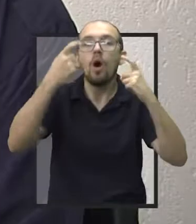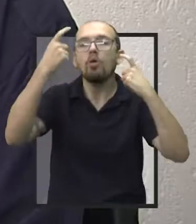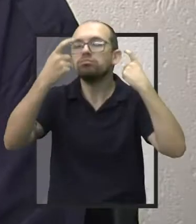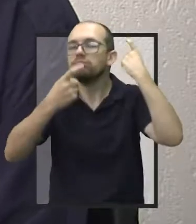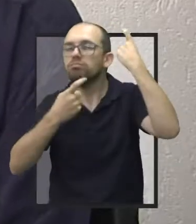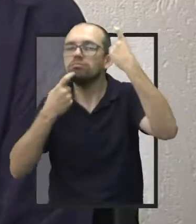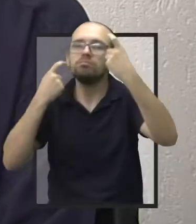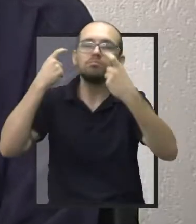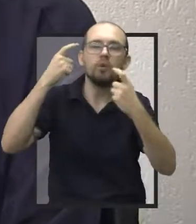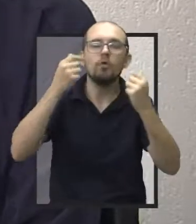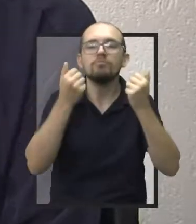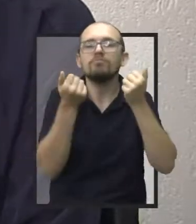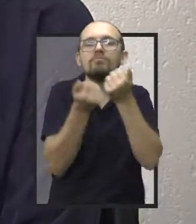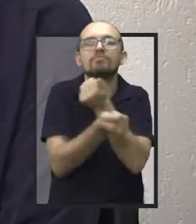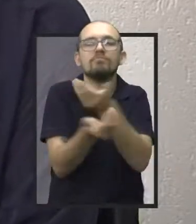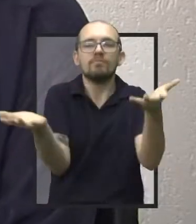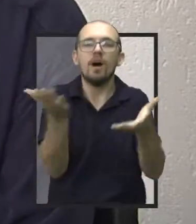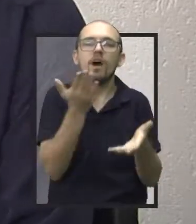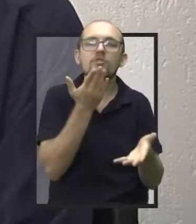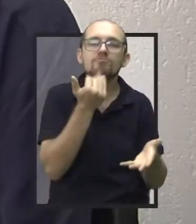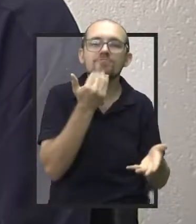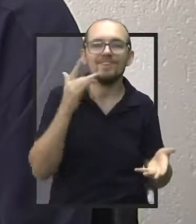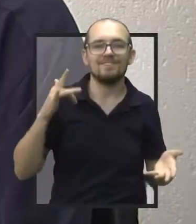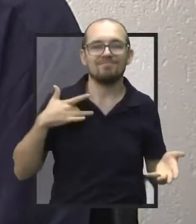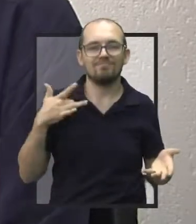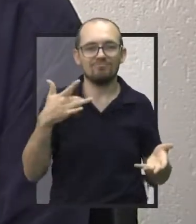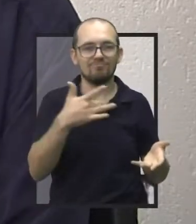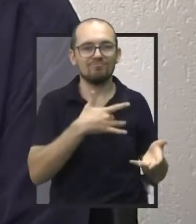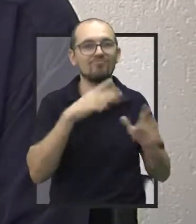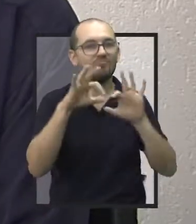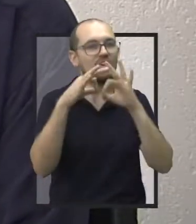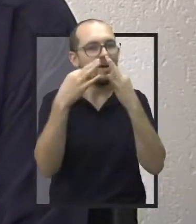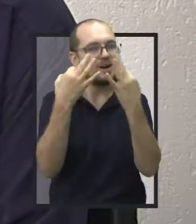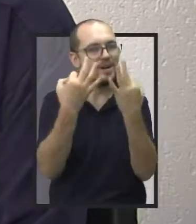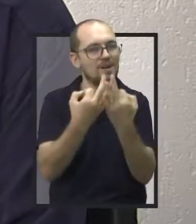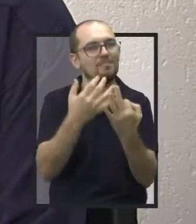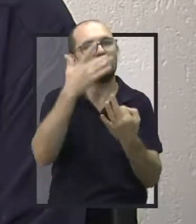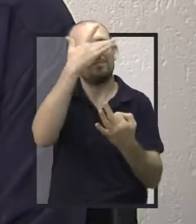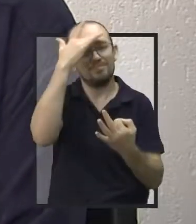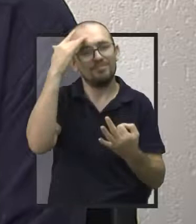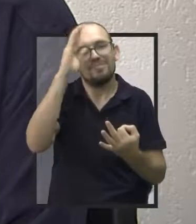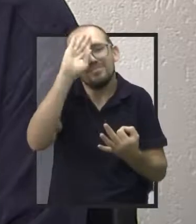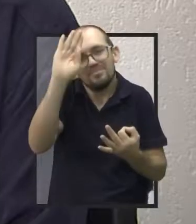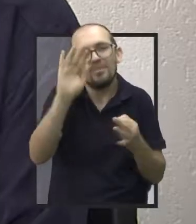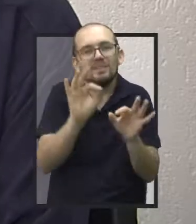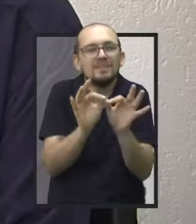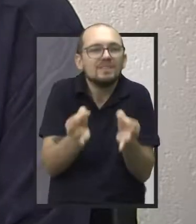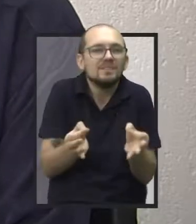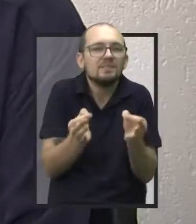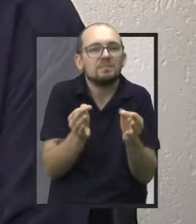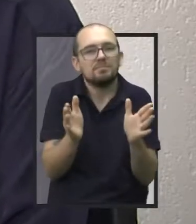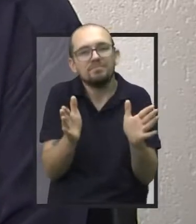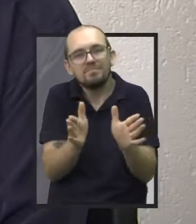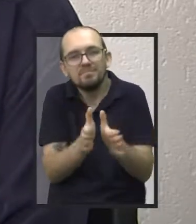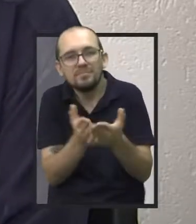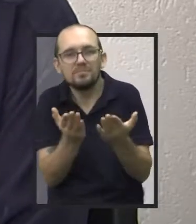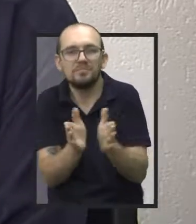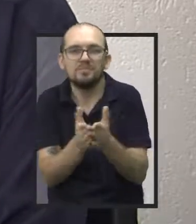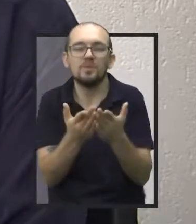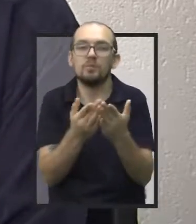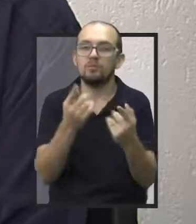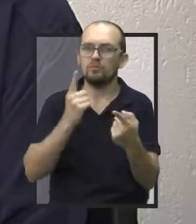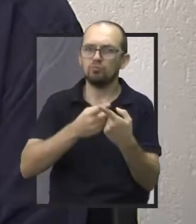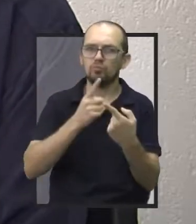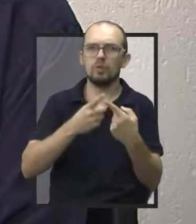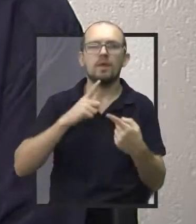é com a alimentação das famílias com mais necessidade que nós sabemos que lá nós temos mais